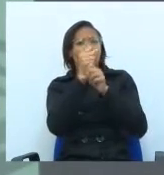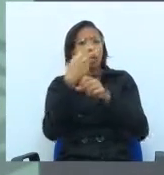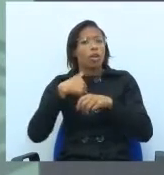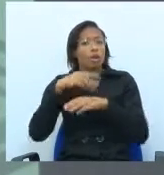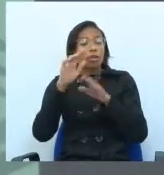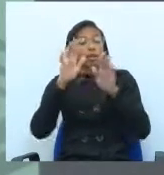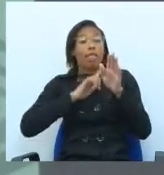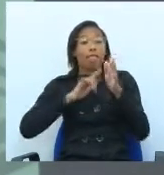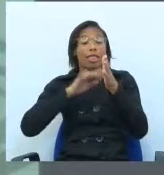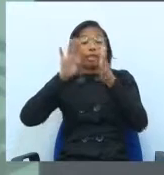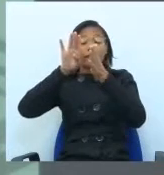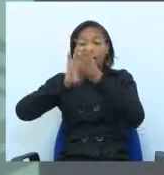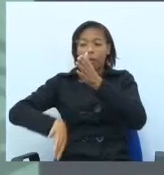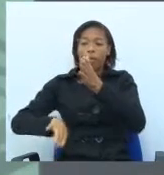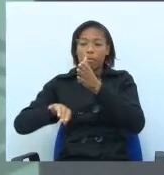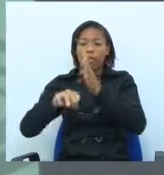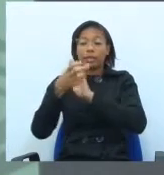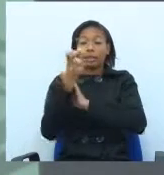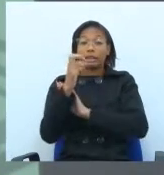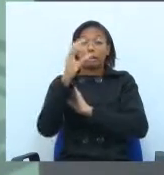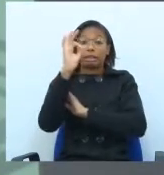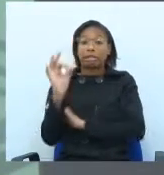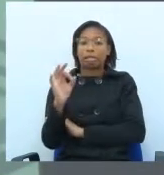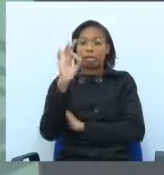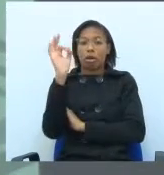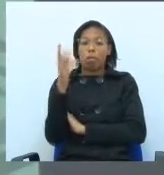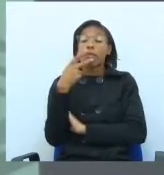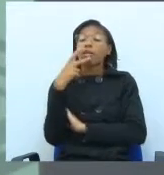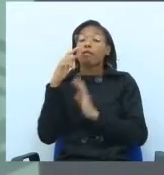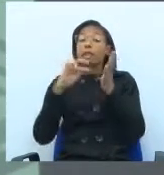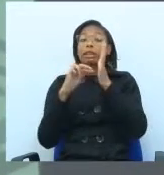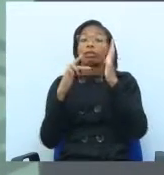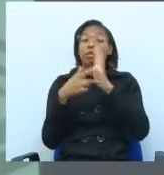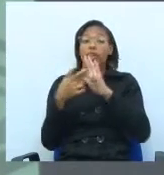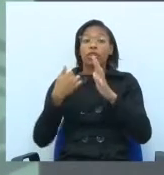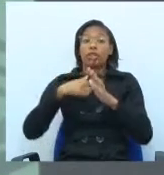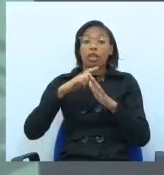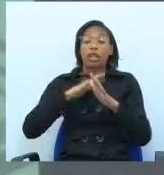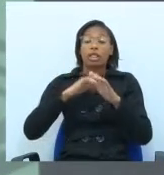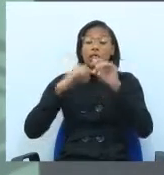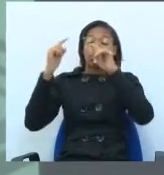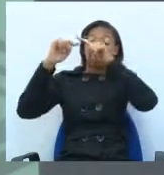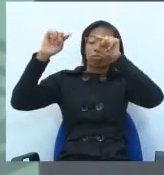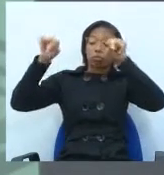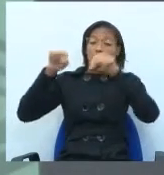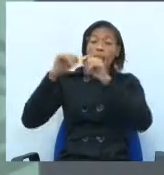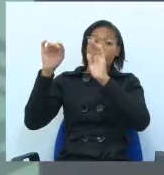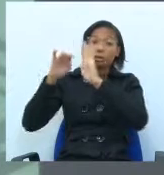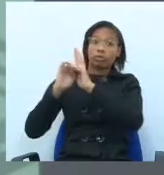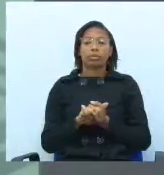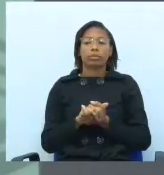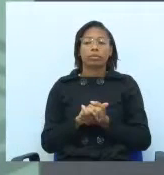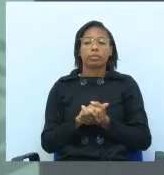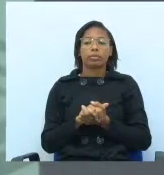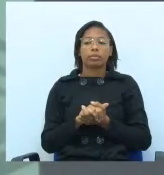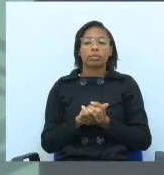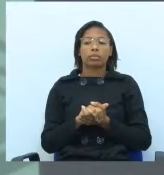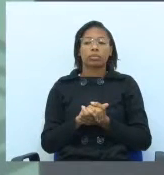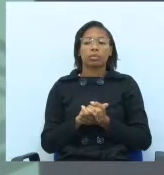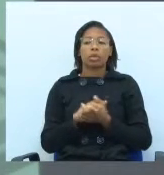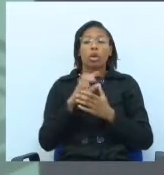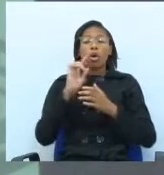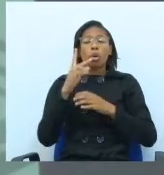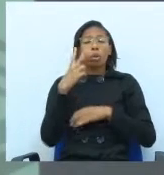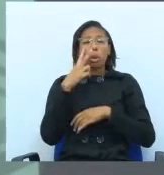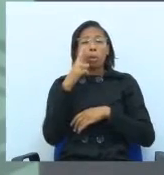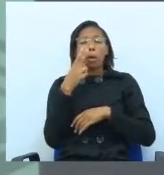uma queda real de 5%, que quer dizer que a gente teve um quadro nominal de crescimento de 5%. Só para ter uma ideia